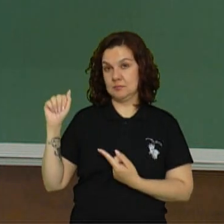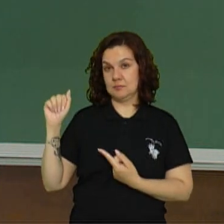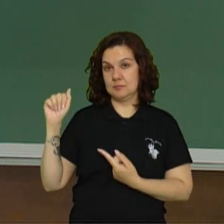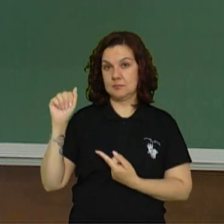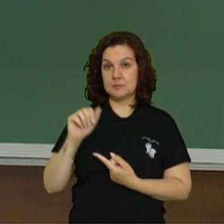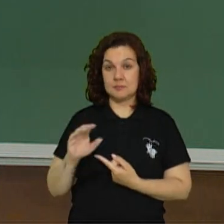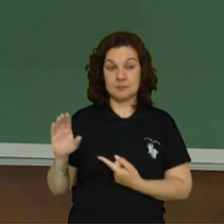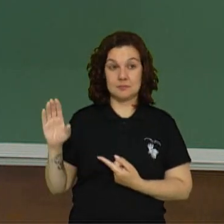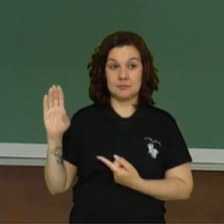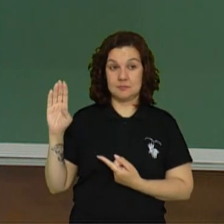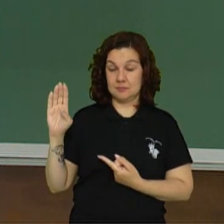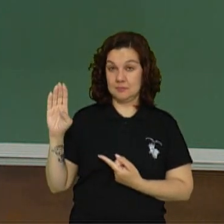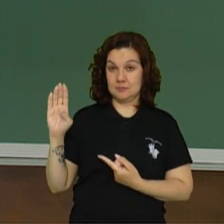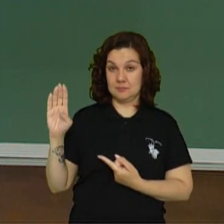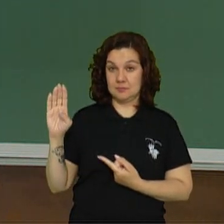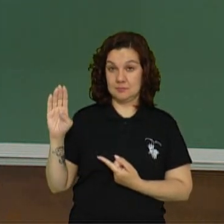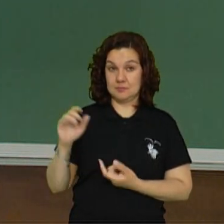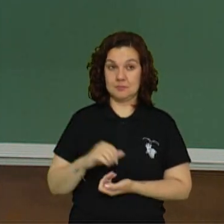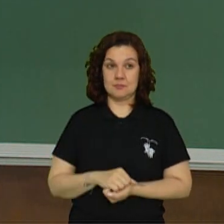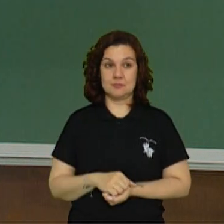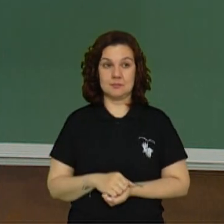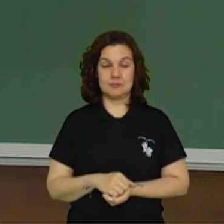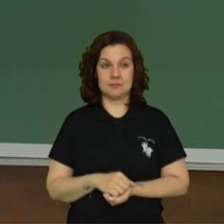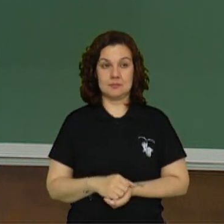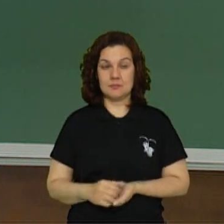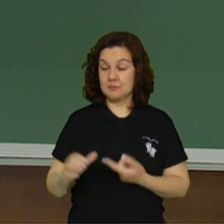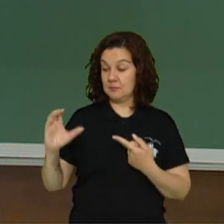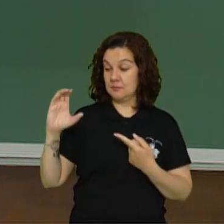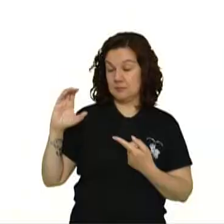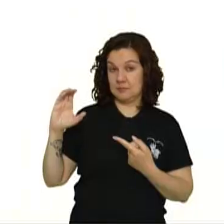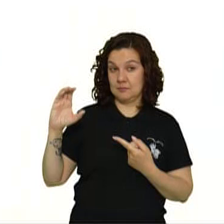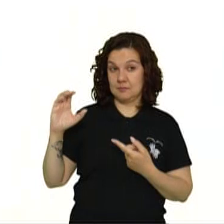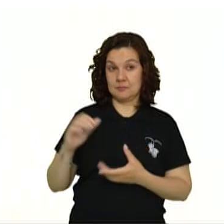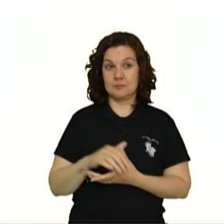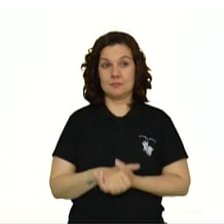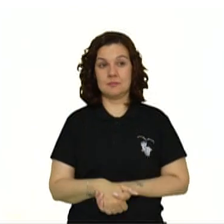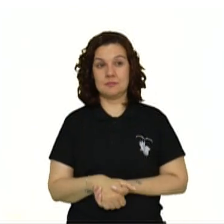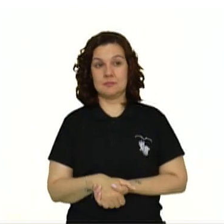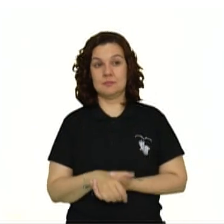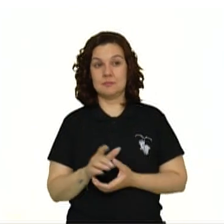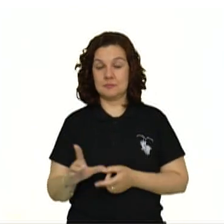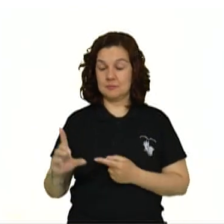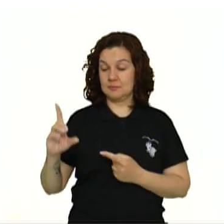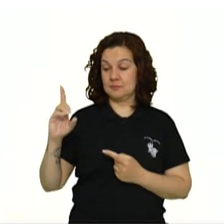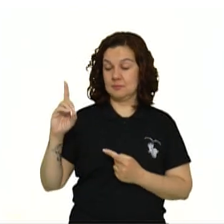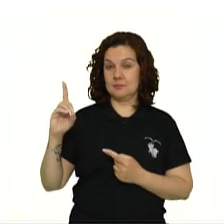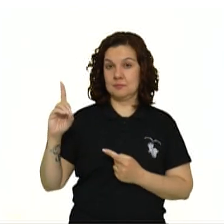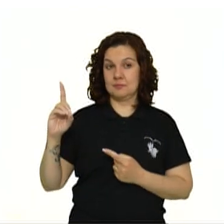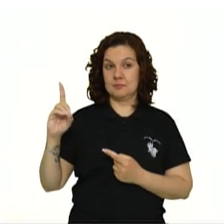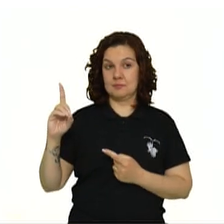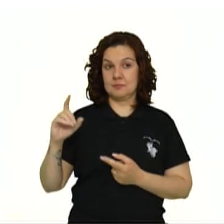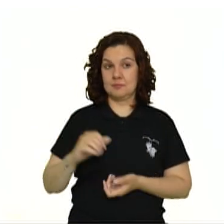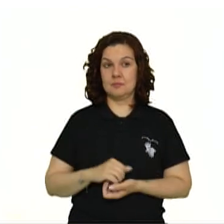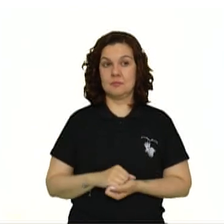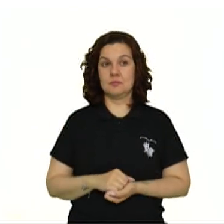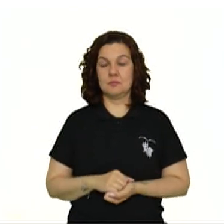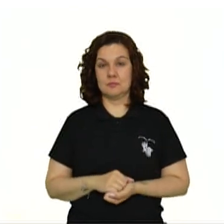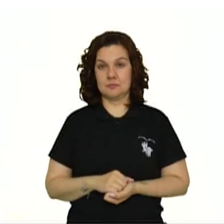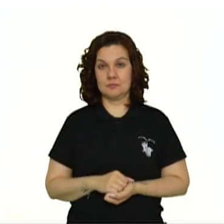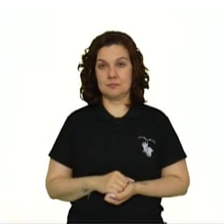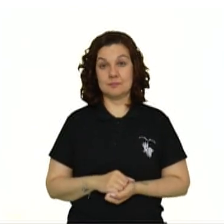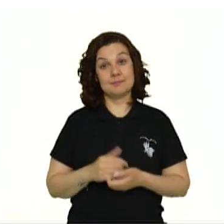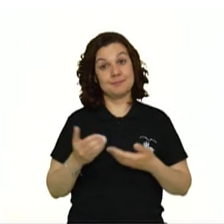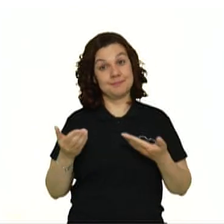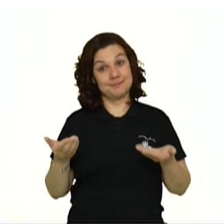poliedro? Uma esfera? Uma circunferência? Ou um